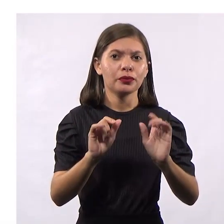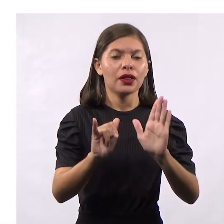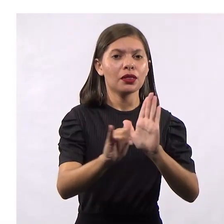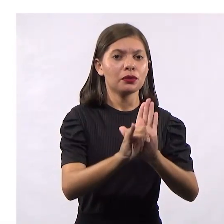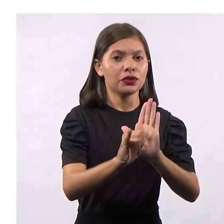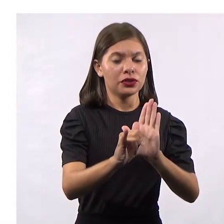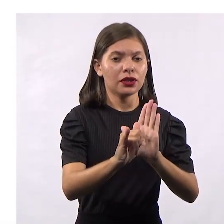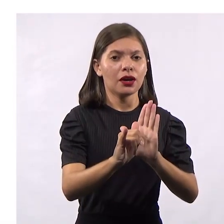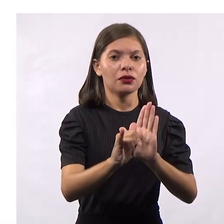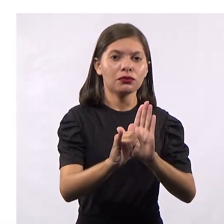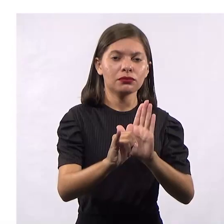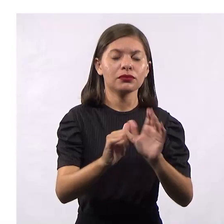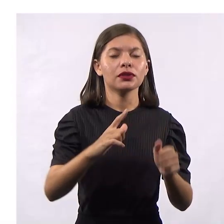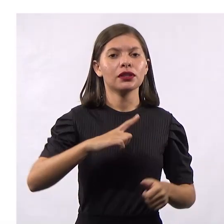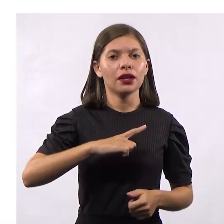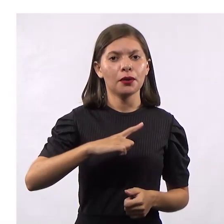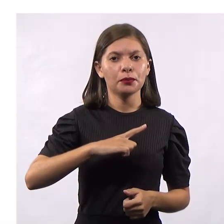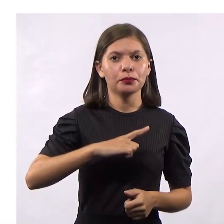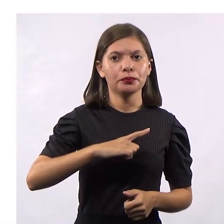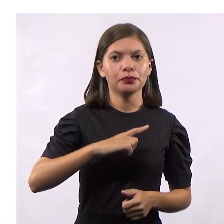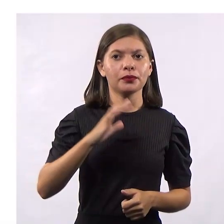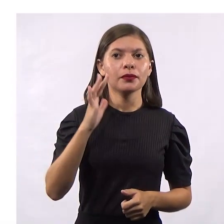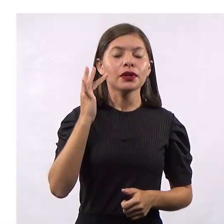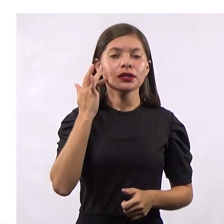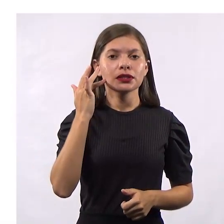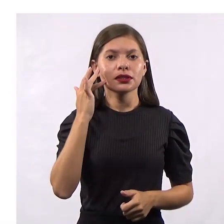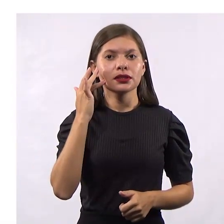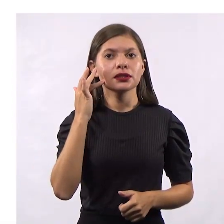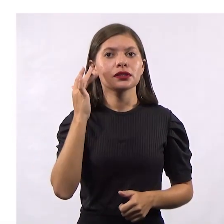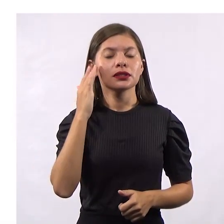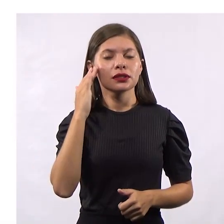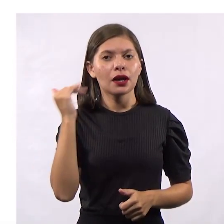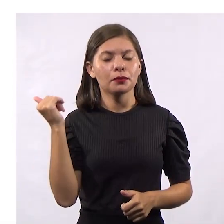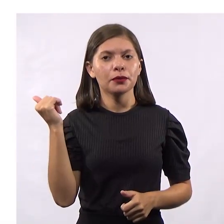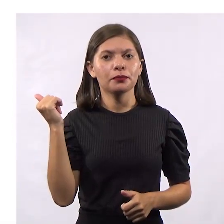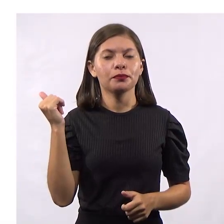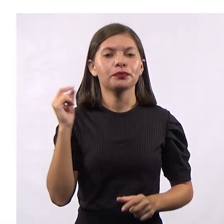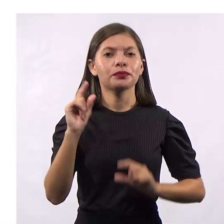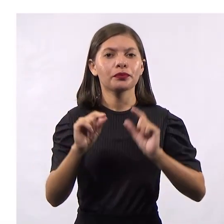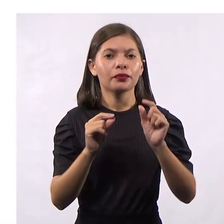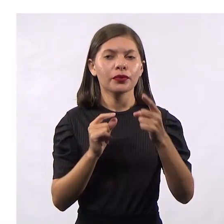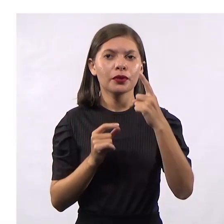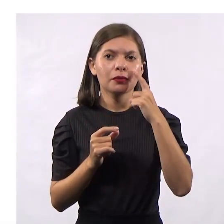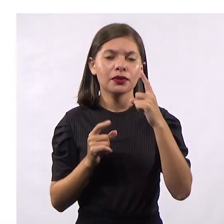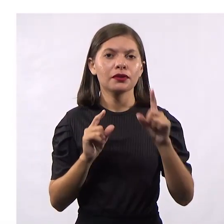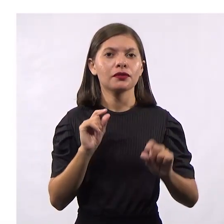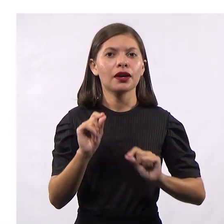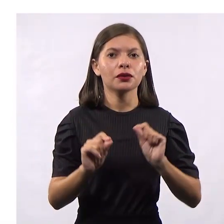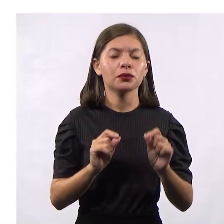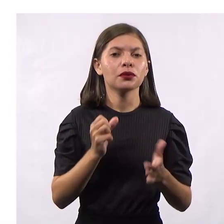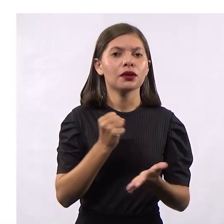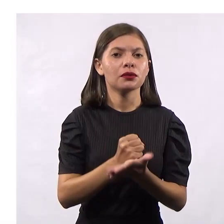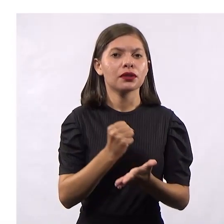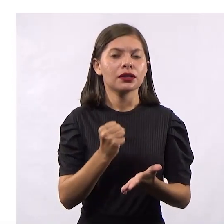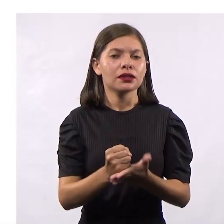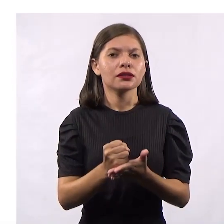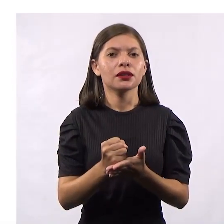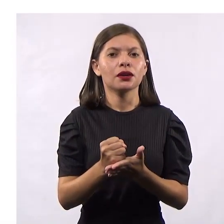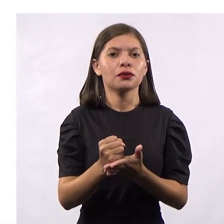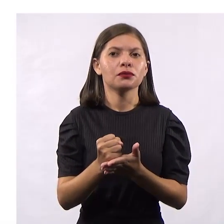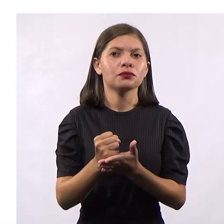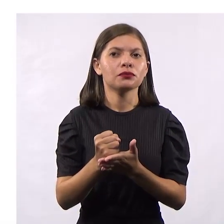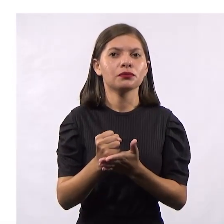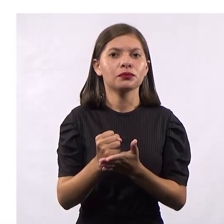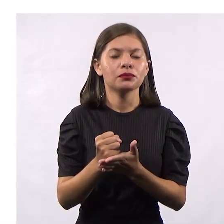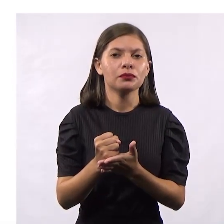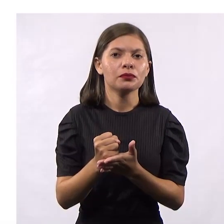no edital e vai ser observado no momento da contratação e a cada exercício financeiro a disponibilidade